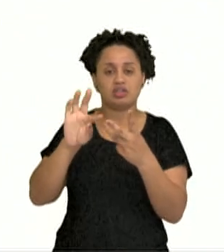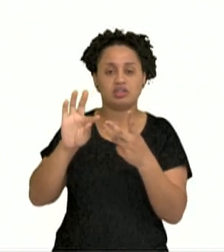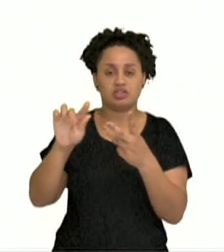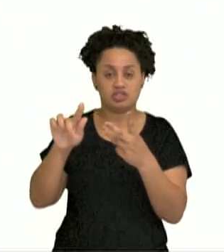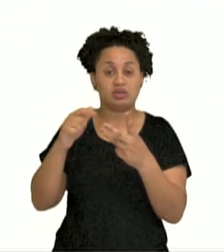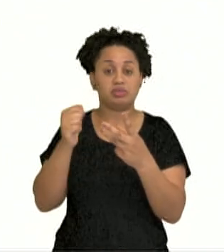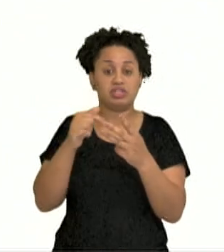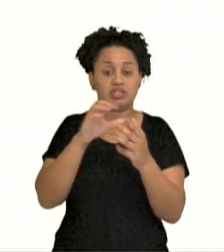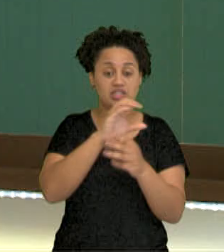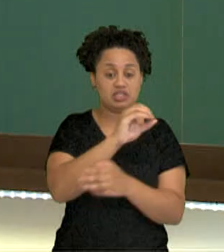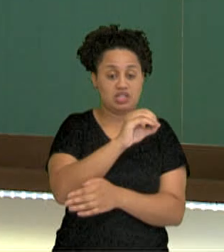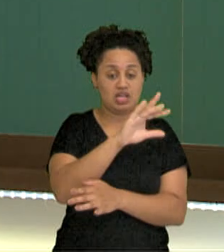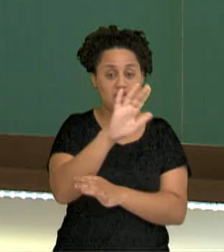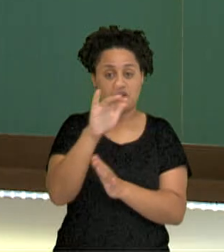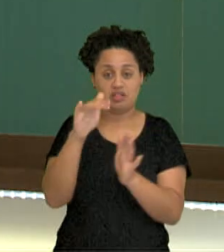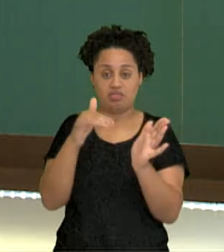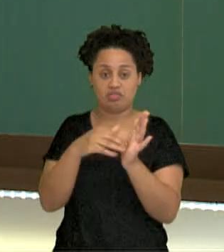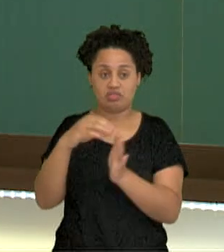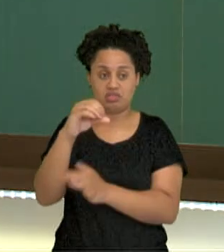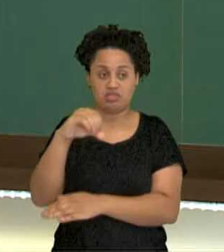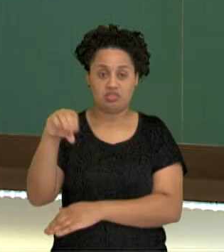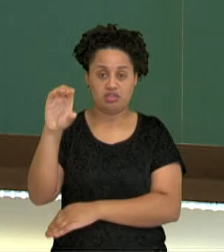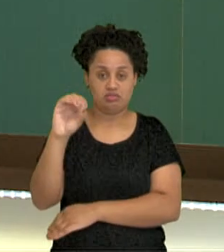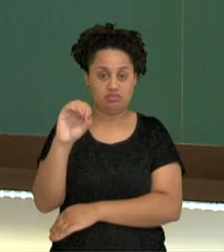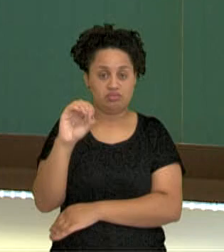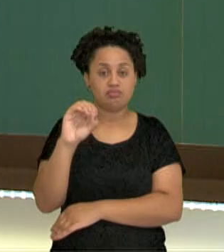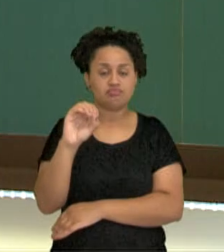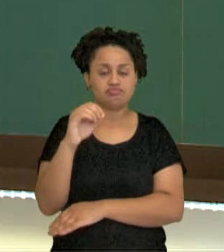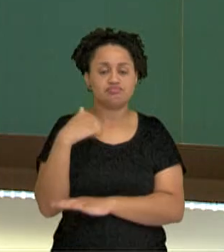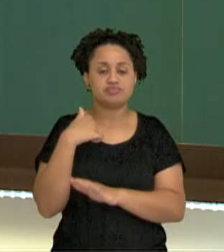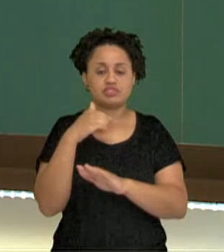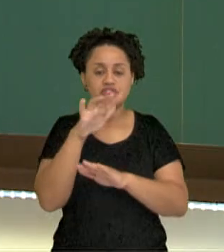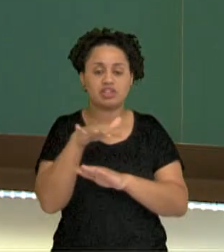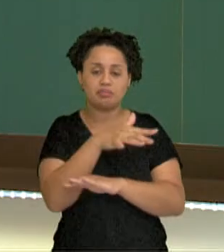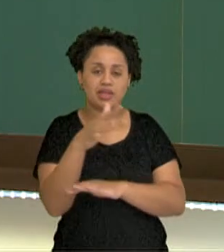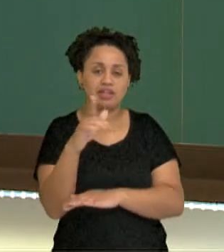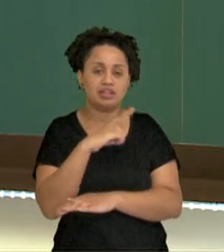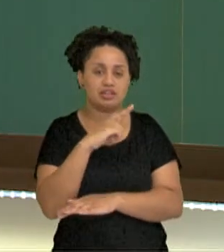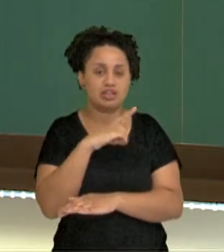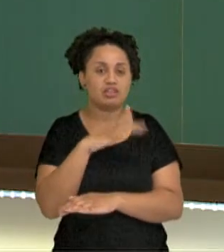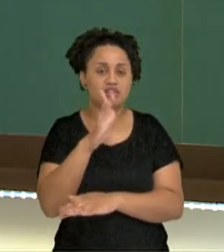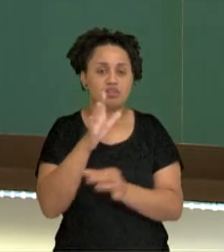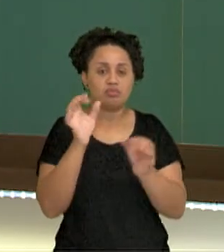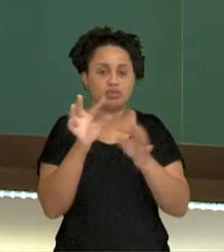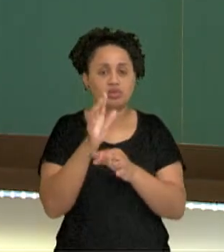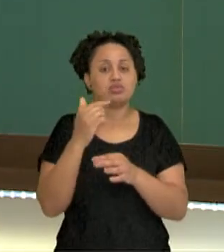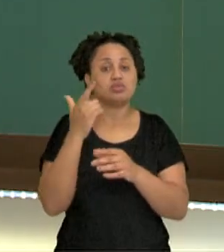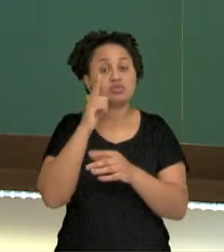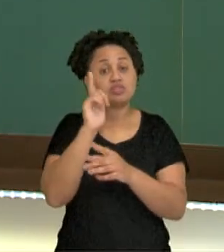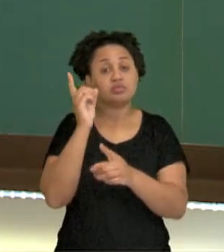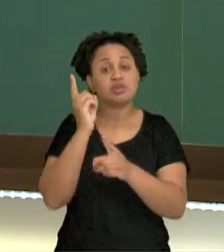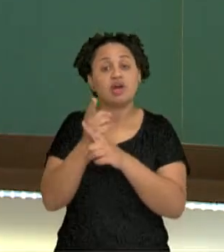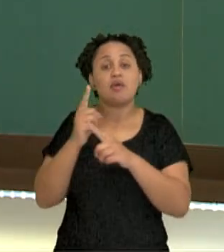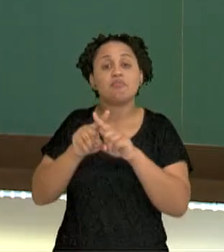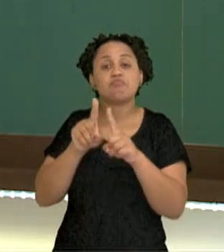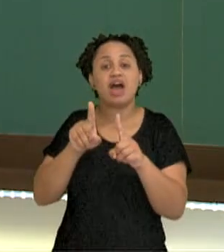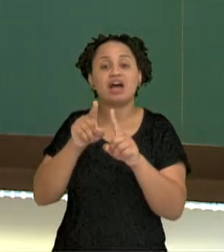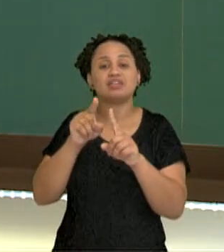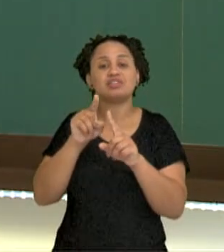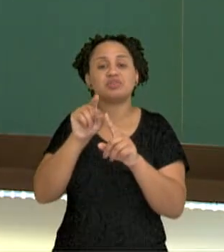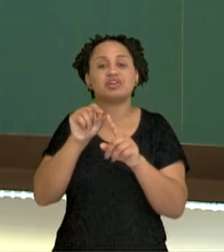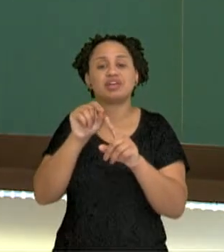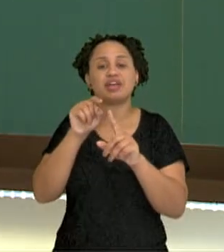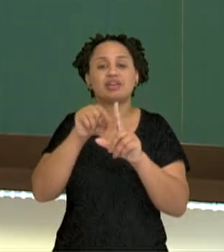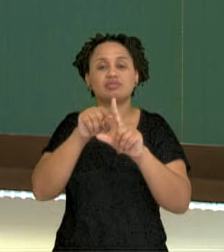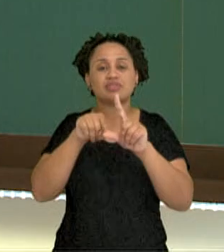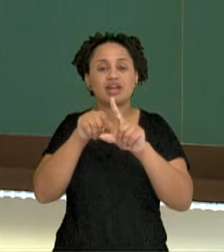90 graus. Na nossa tabelinha que ela fixa, gente? Nós conseguimos encontrar desde que o ângulo seja de